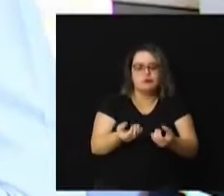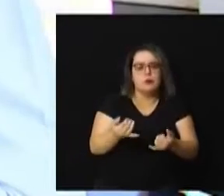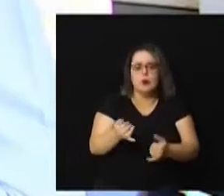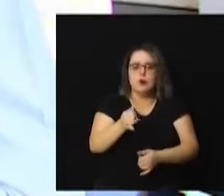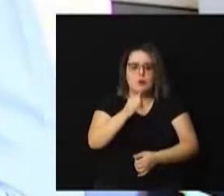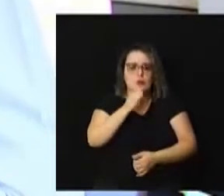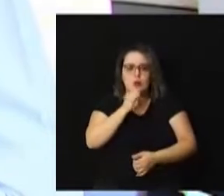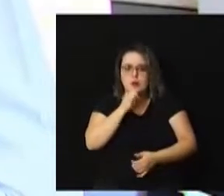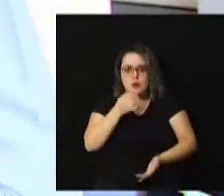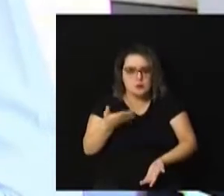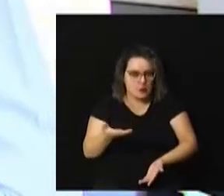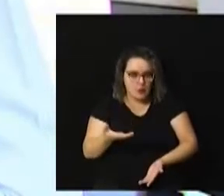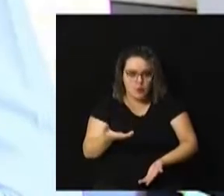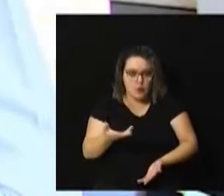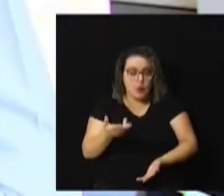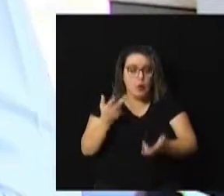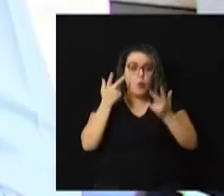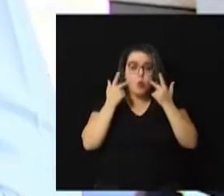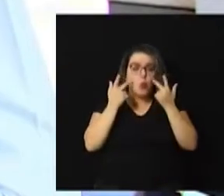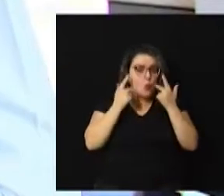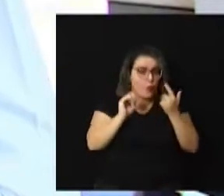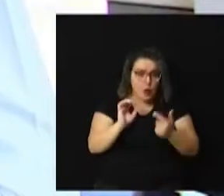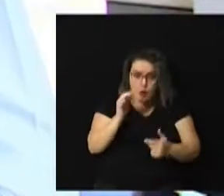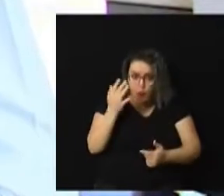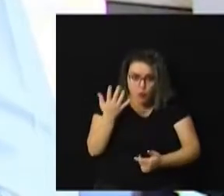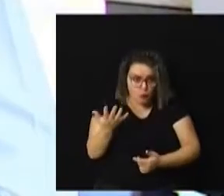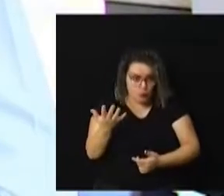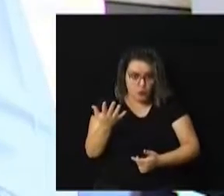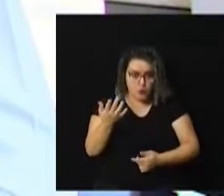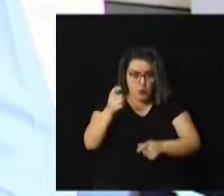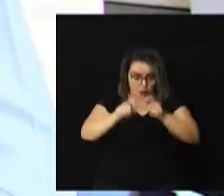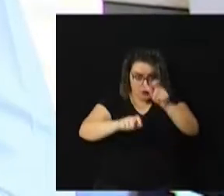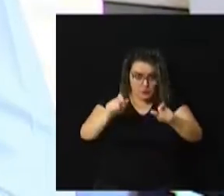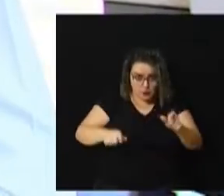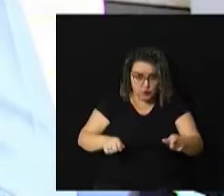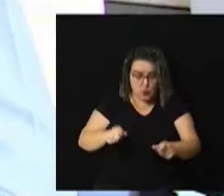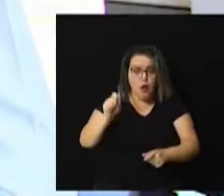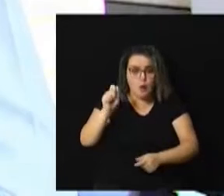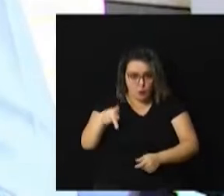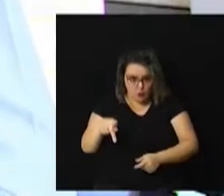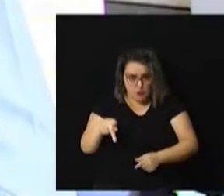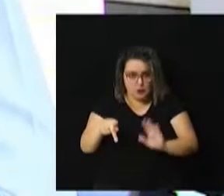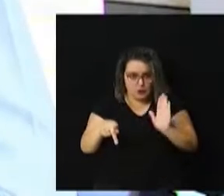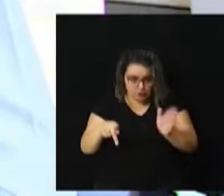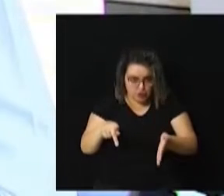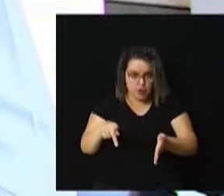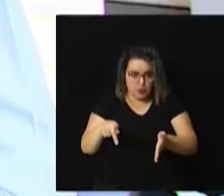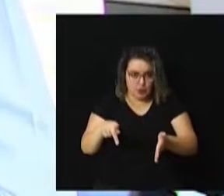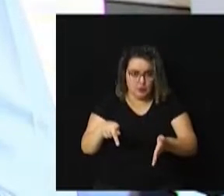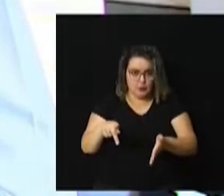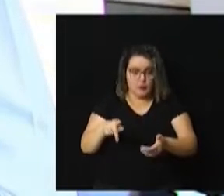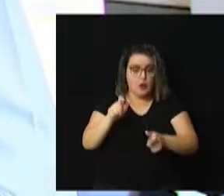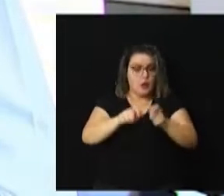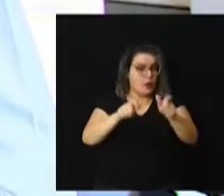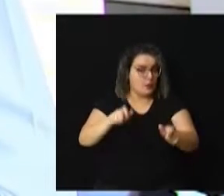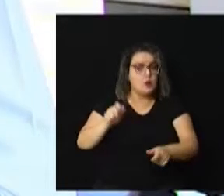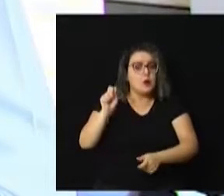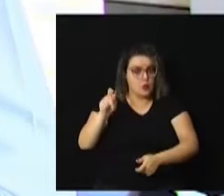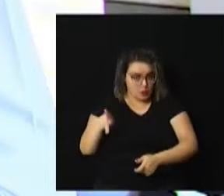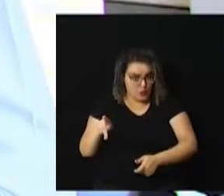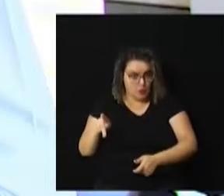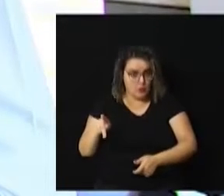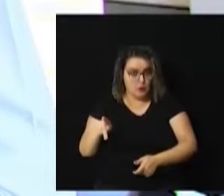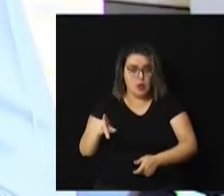isso. Vamos citar uma questão aqui que é muito comum de acontecer. As pessoas aposentadas. Essas